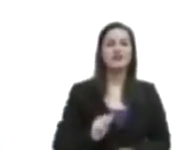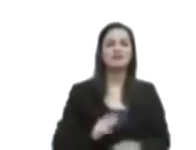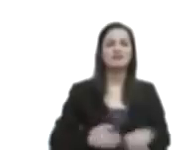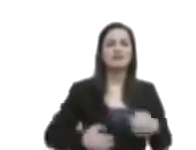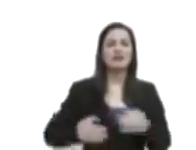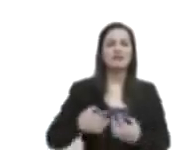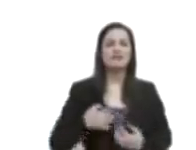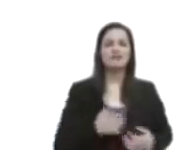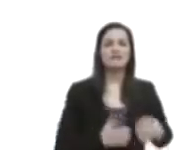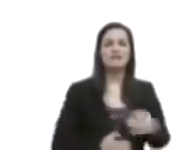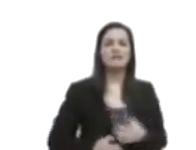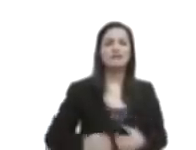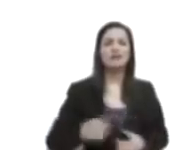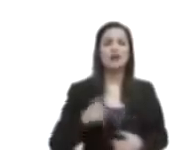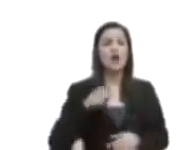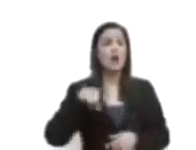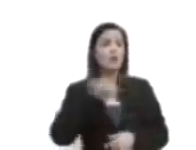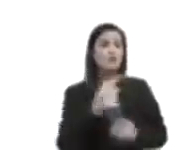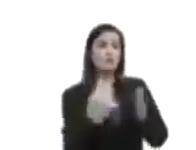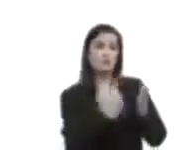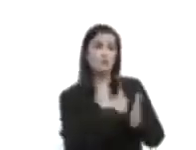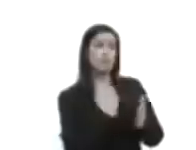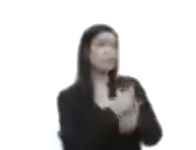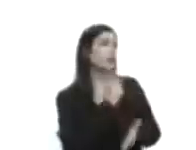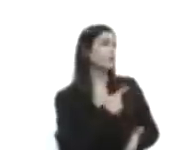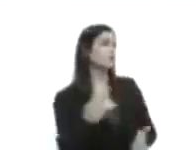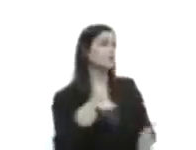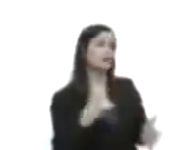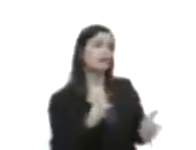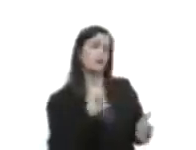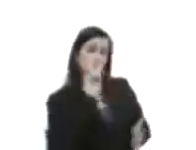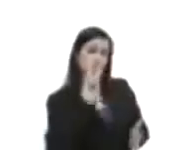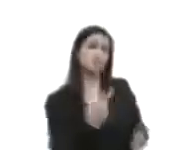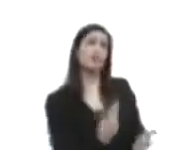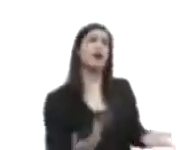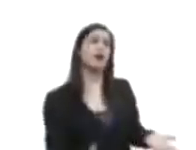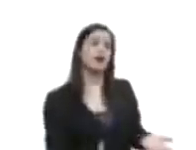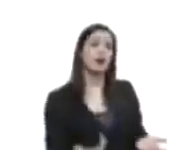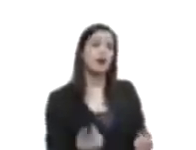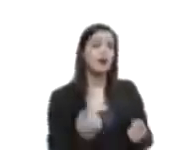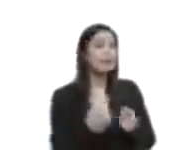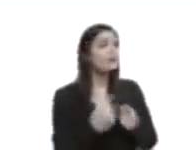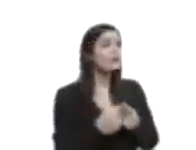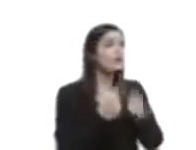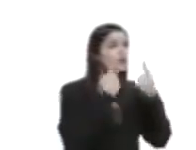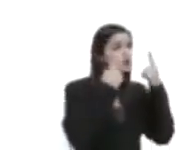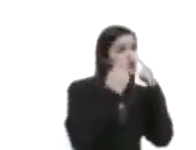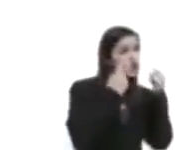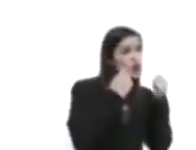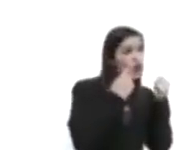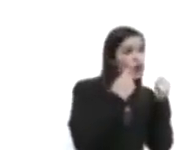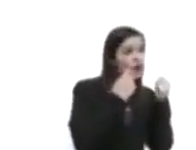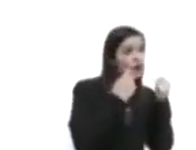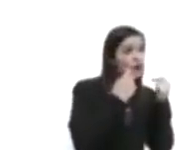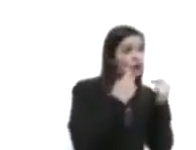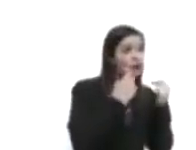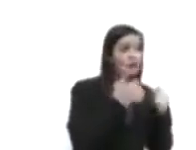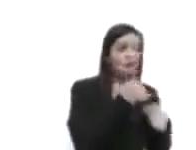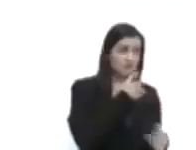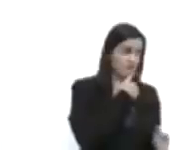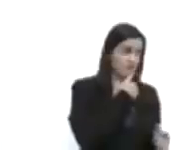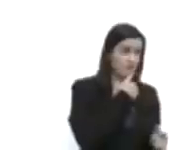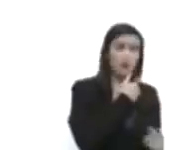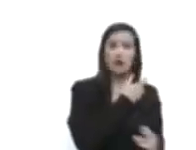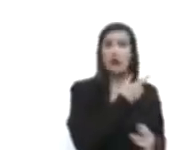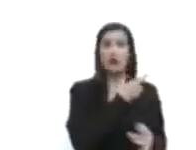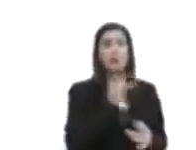contradição. Bem-aventurado quer dizer feliz, ditoso, mais que feliz. E chora quer dizer meio que infeliz. Então, felizes